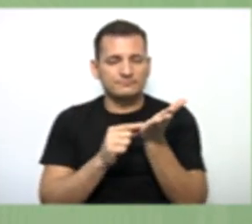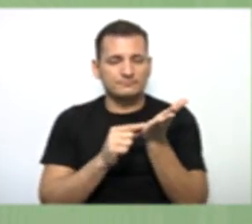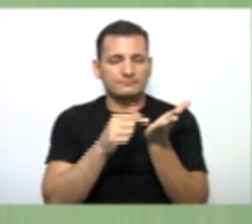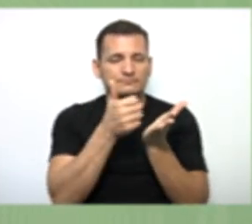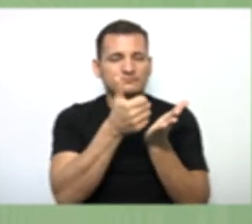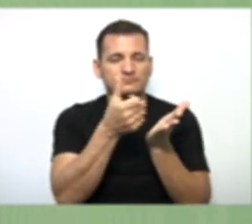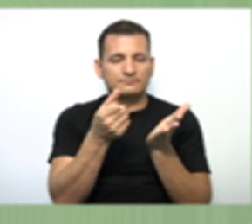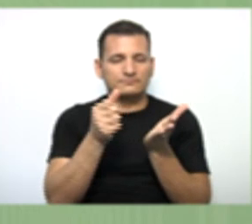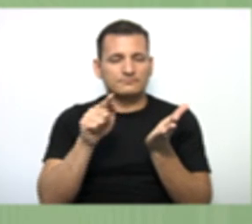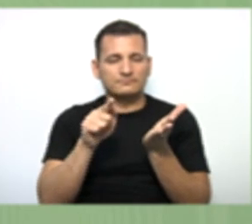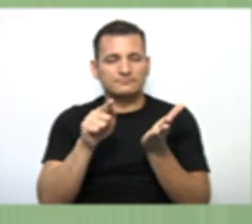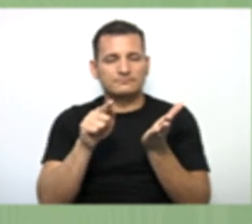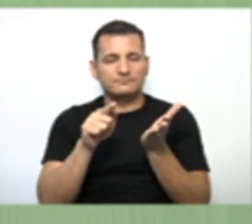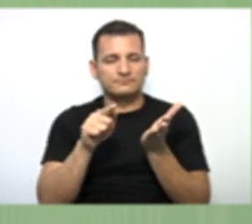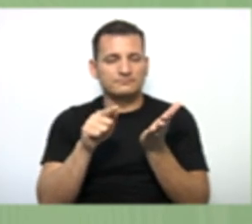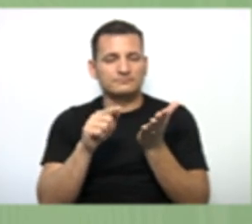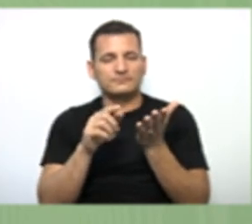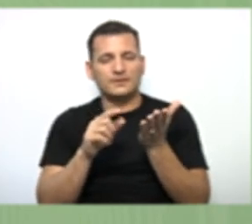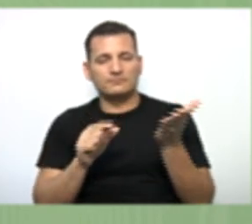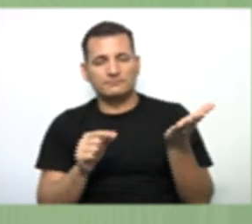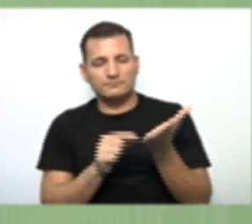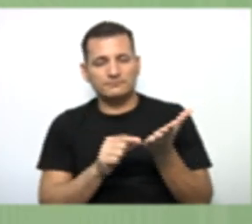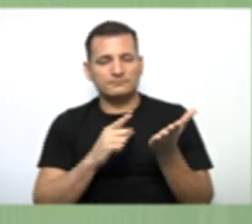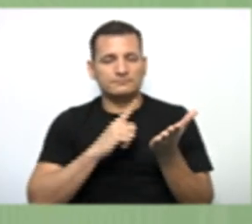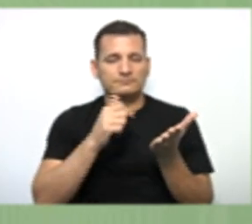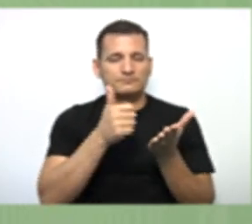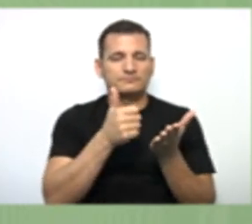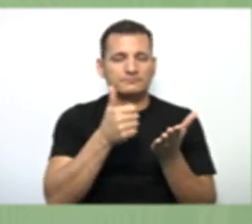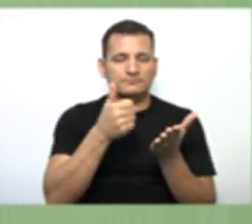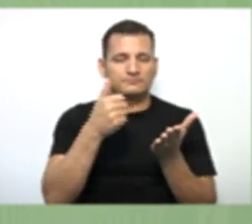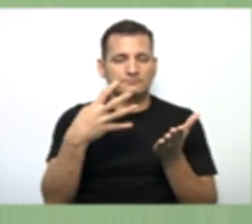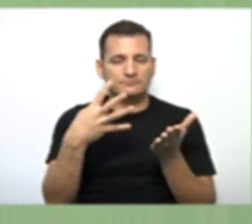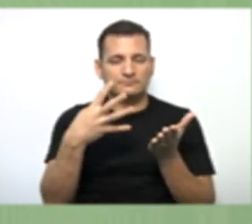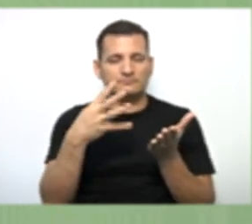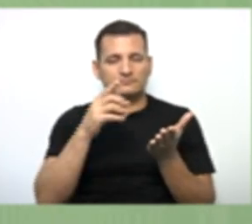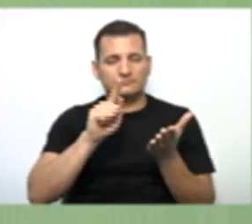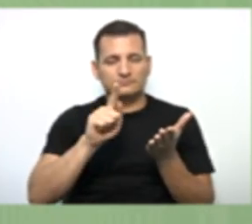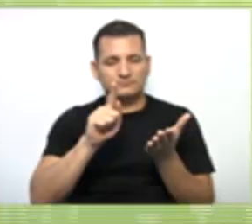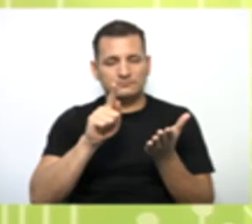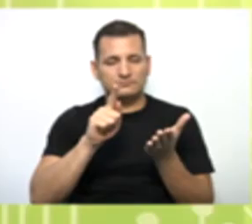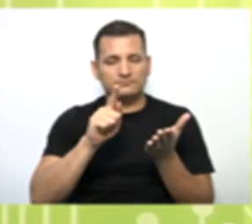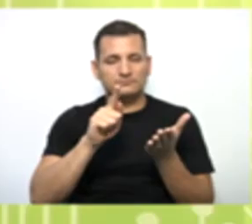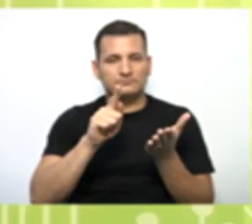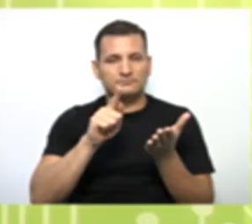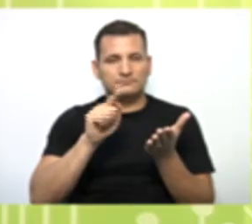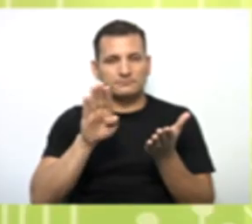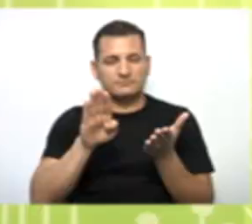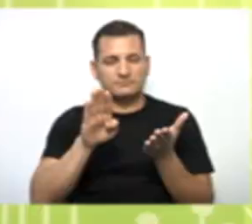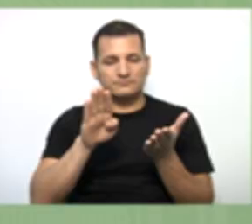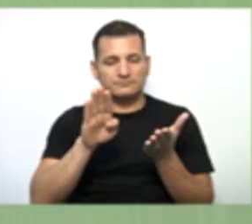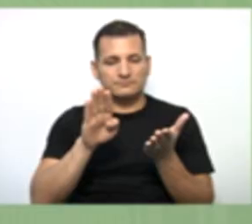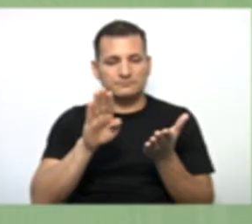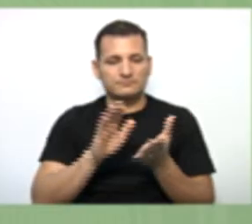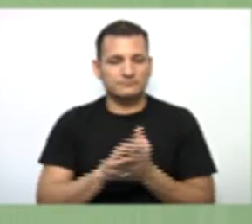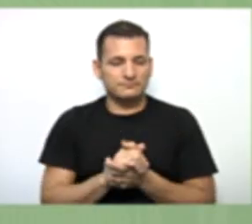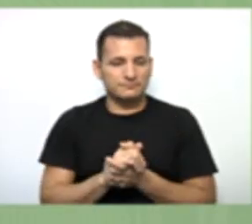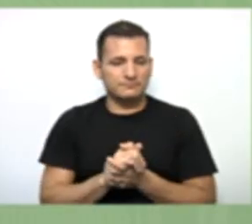chega lá, tem 14. Não, não é isso, né? É que vamos lá.